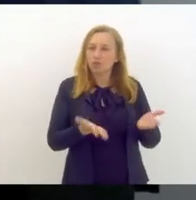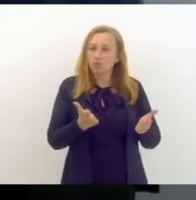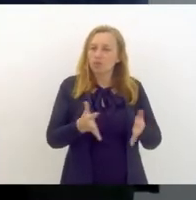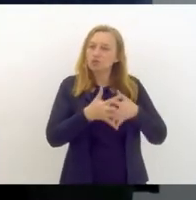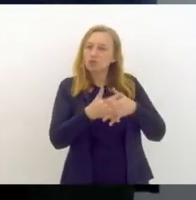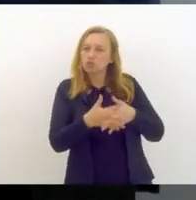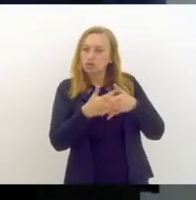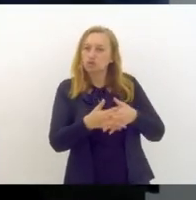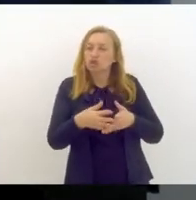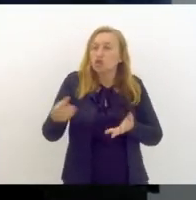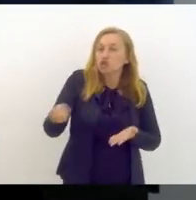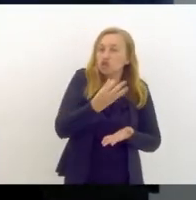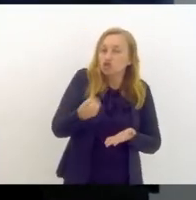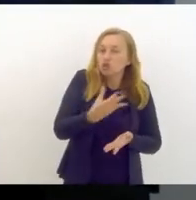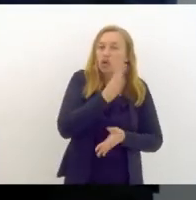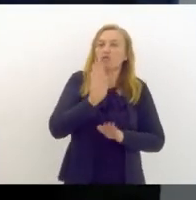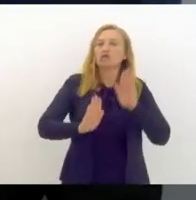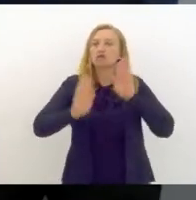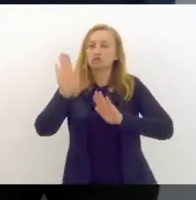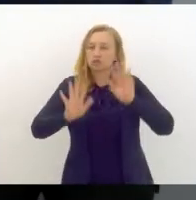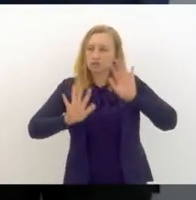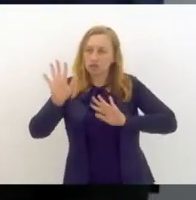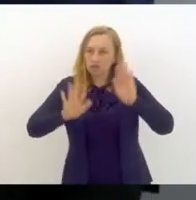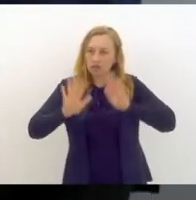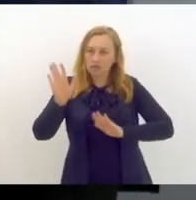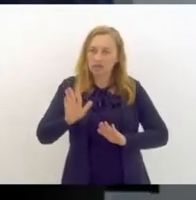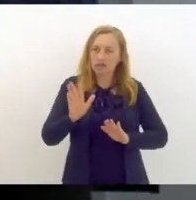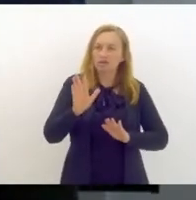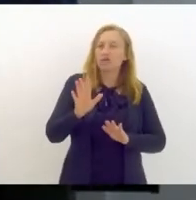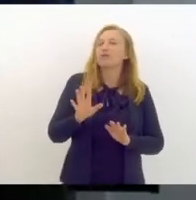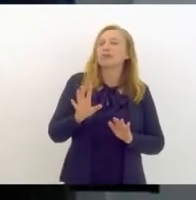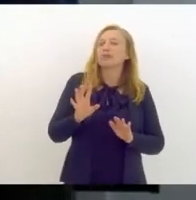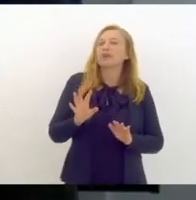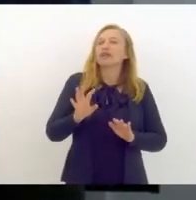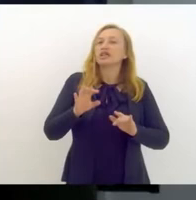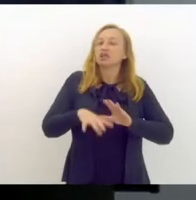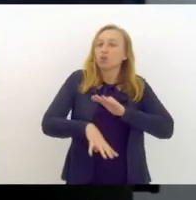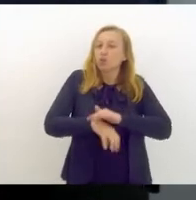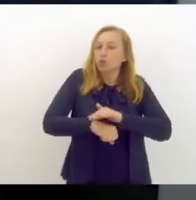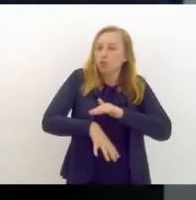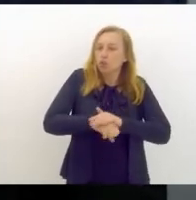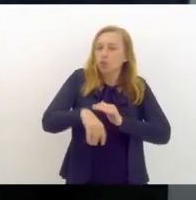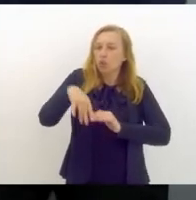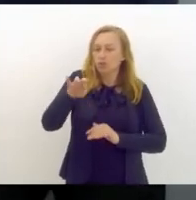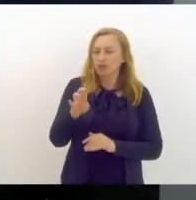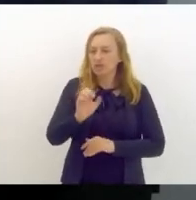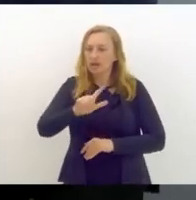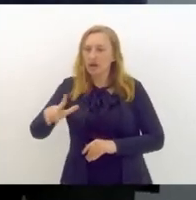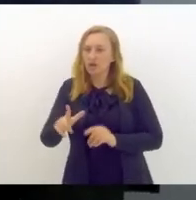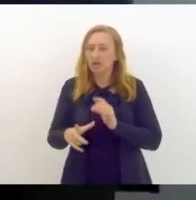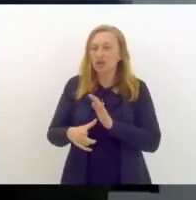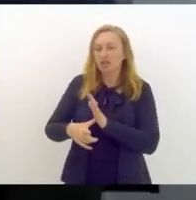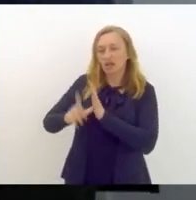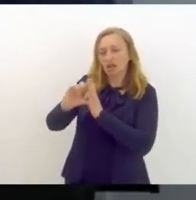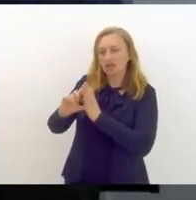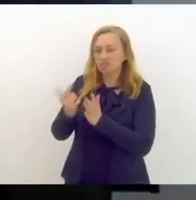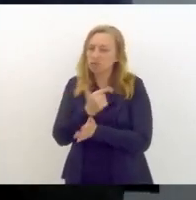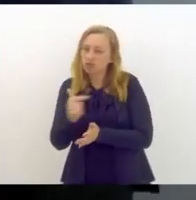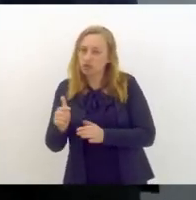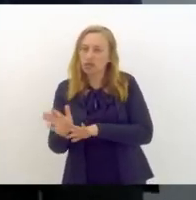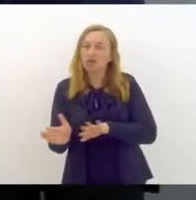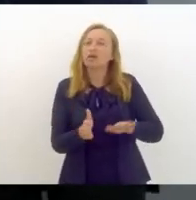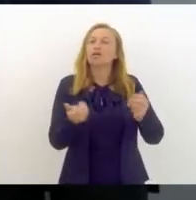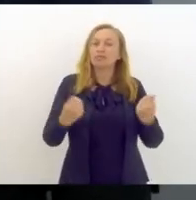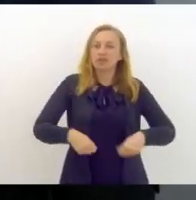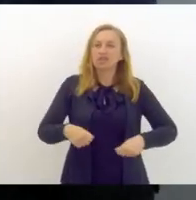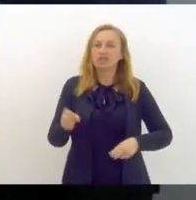novas solicitações de extração de mineral ou poligonais que não estavam licenciadas à época. E aí sim, a gente precisa